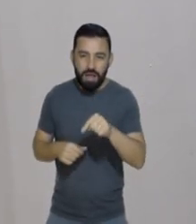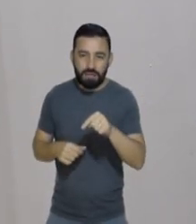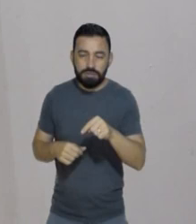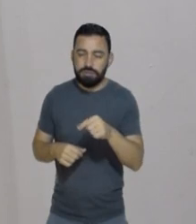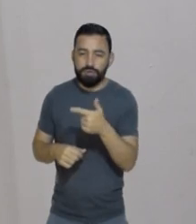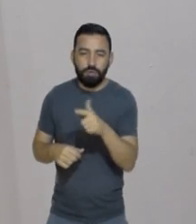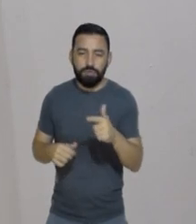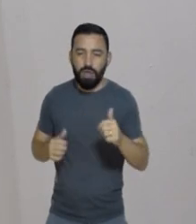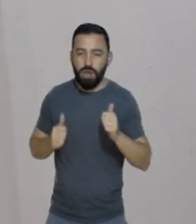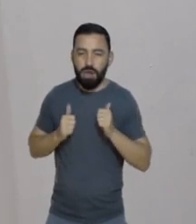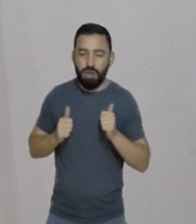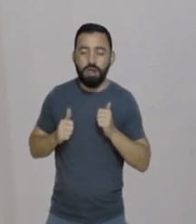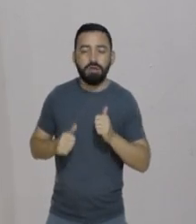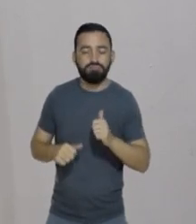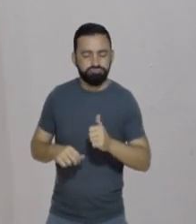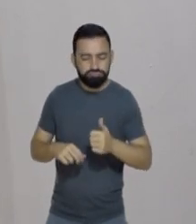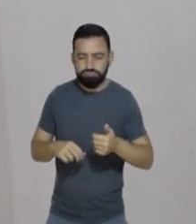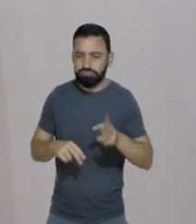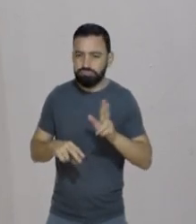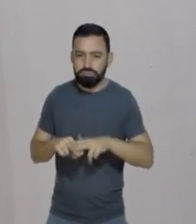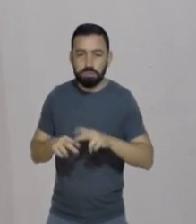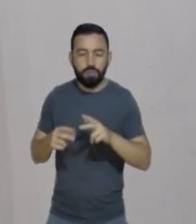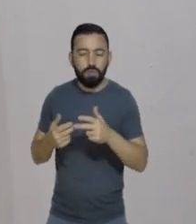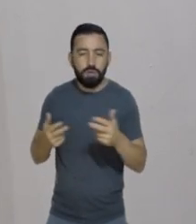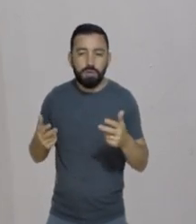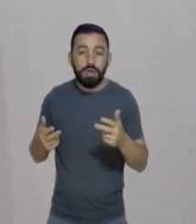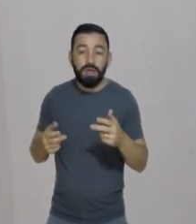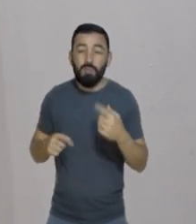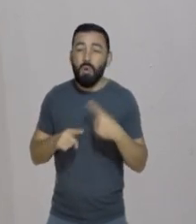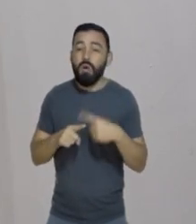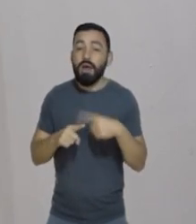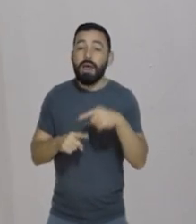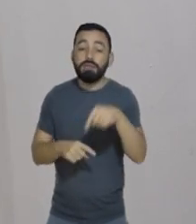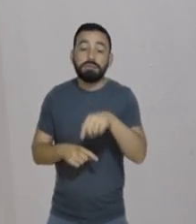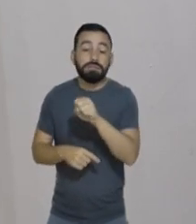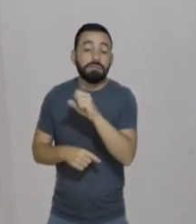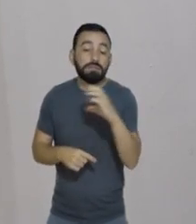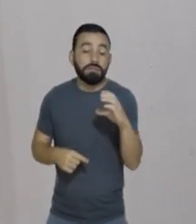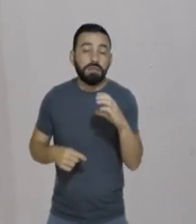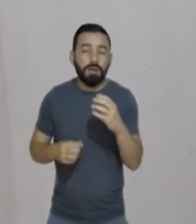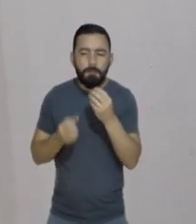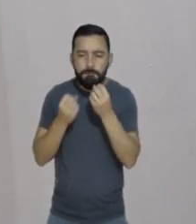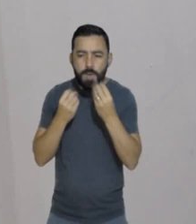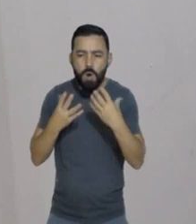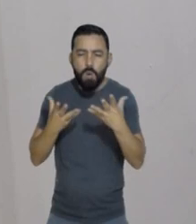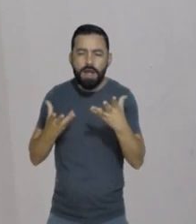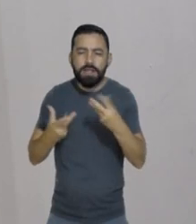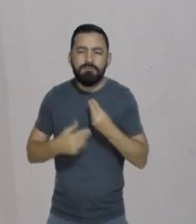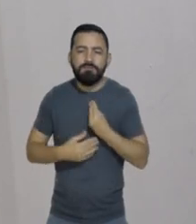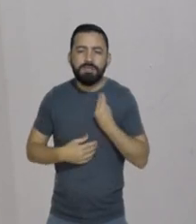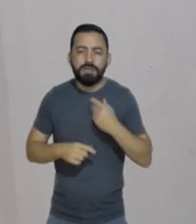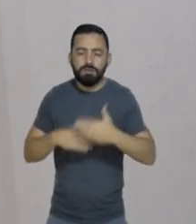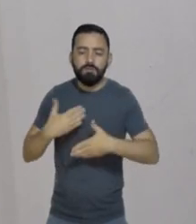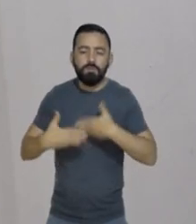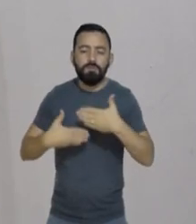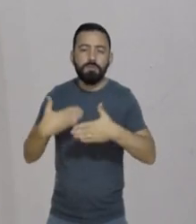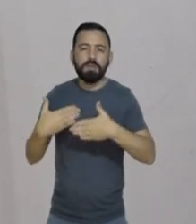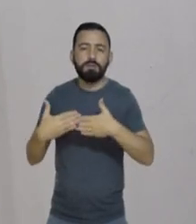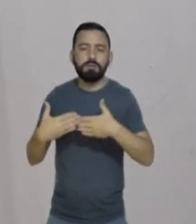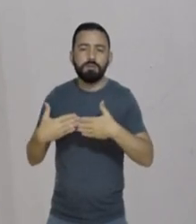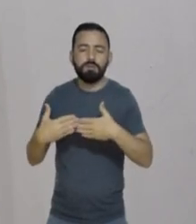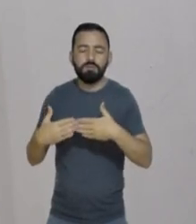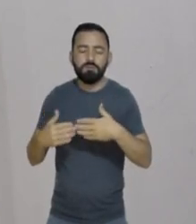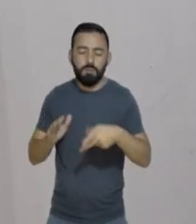impera. Por que morar em Santa Catarina é sinônimo de qualidade de vida e desenvolvimento